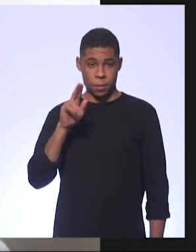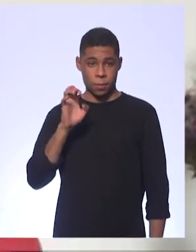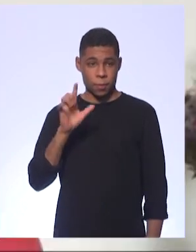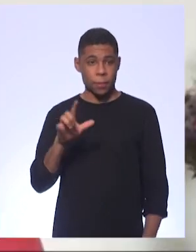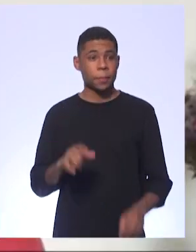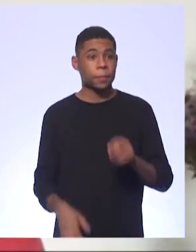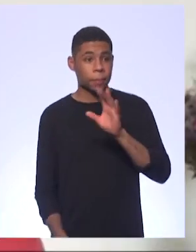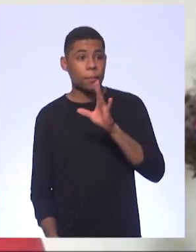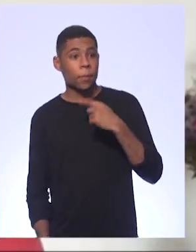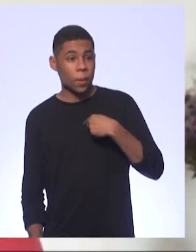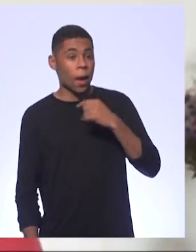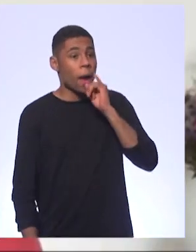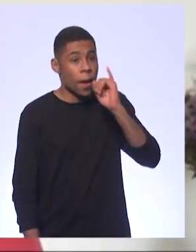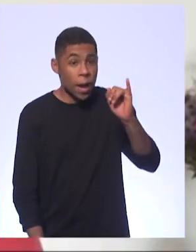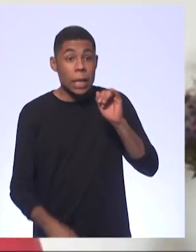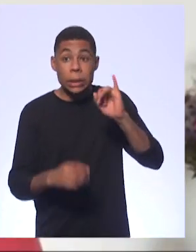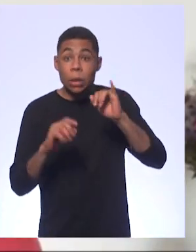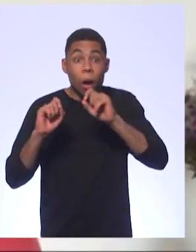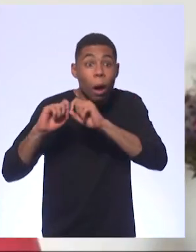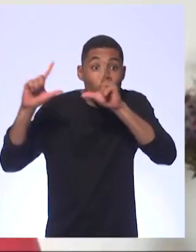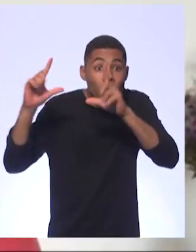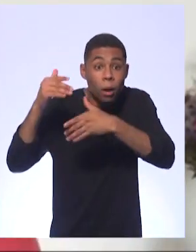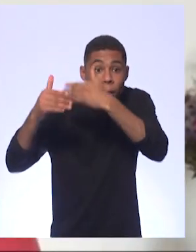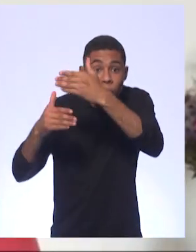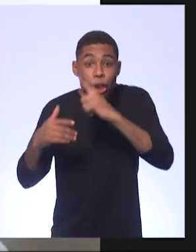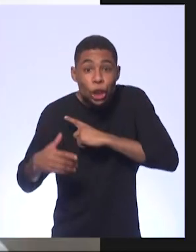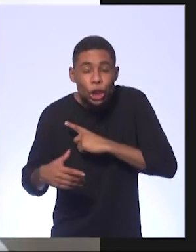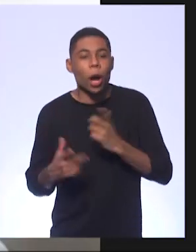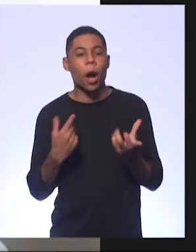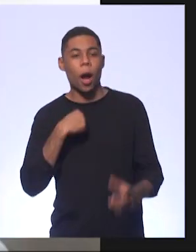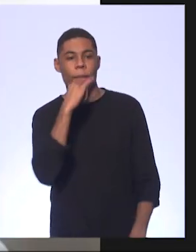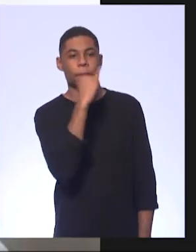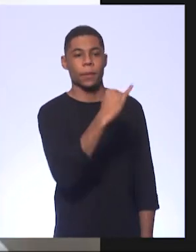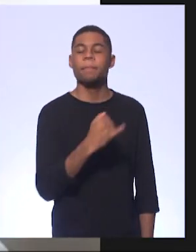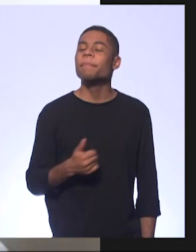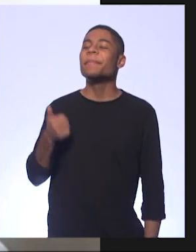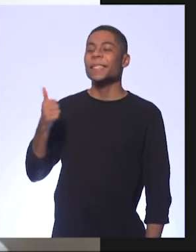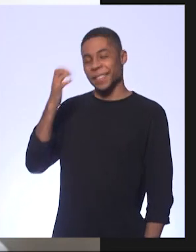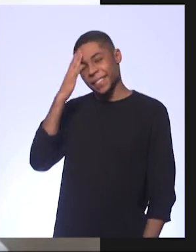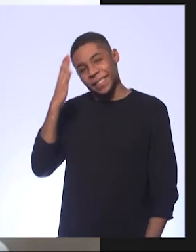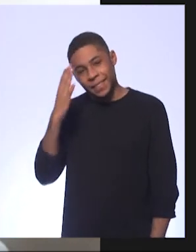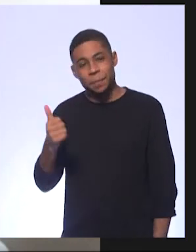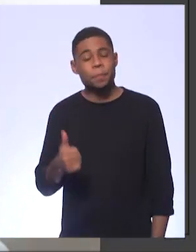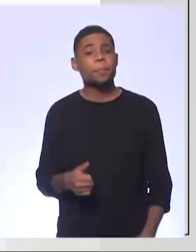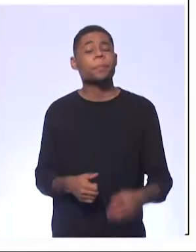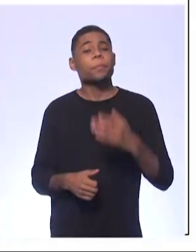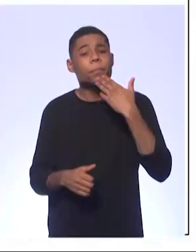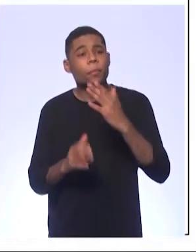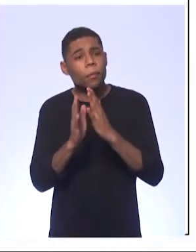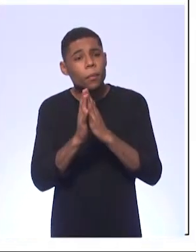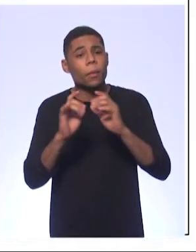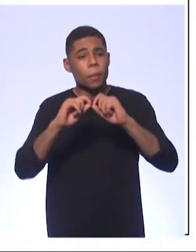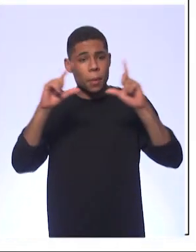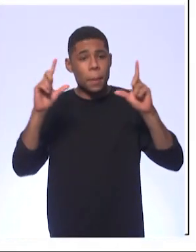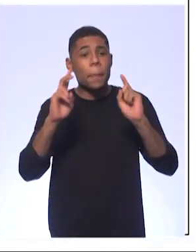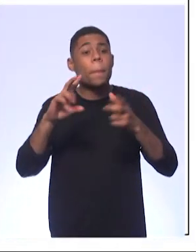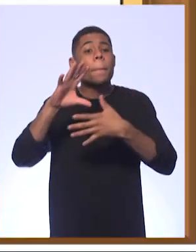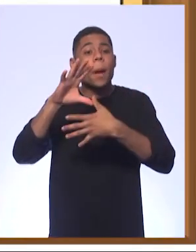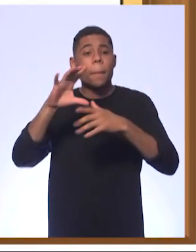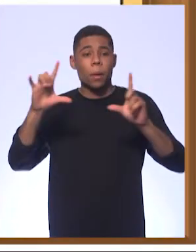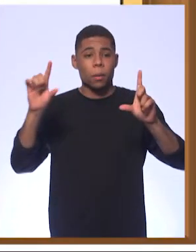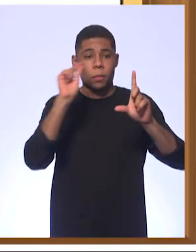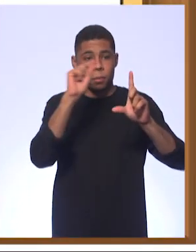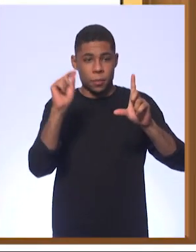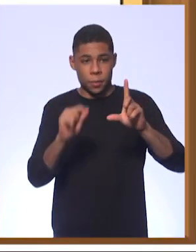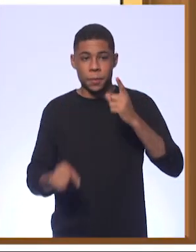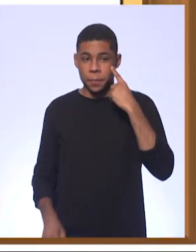eu vou te falando qual slide. Isso, exato. Pedindo ao Marcos para voltar nesse mapa, por